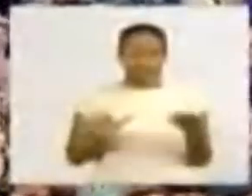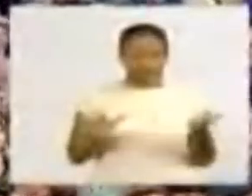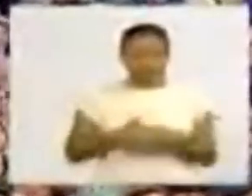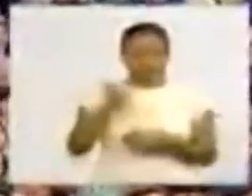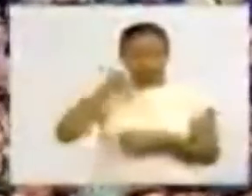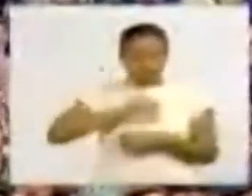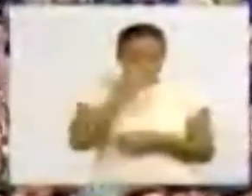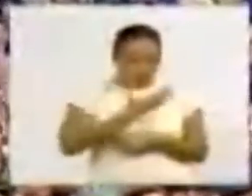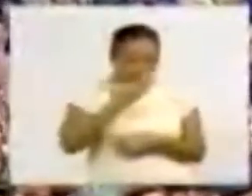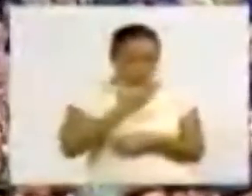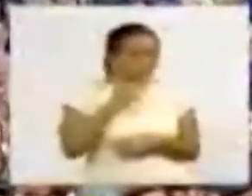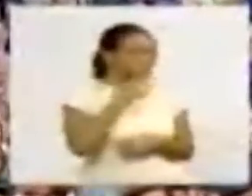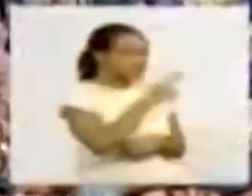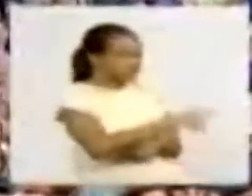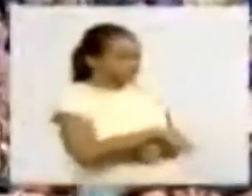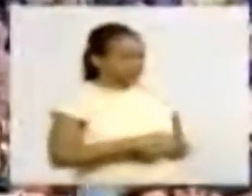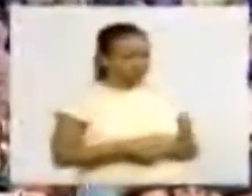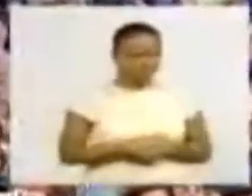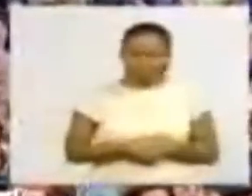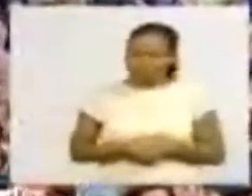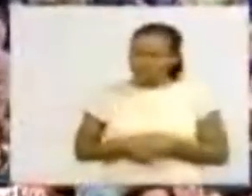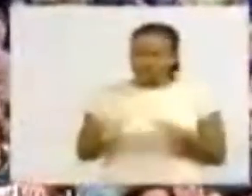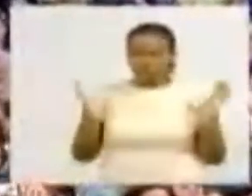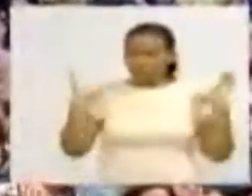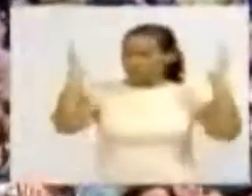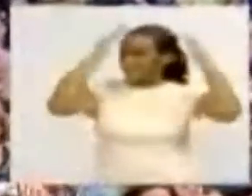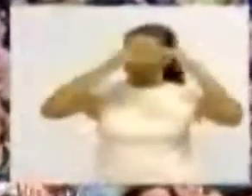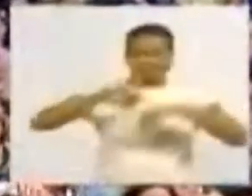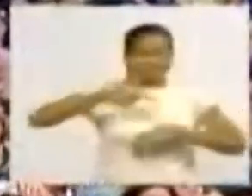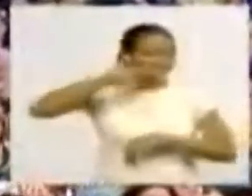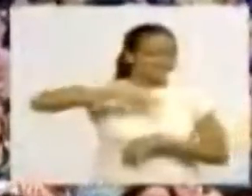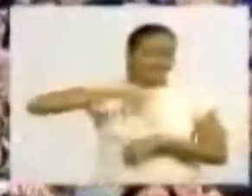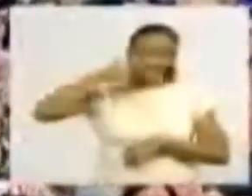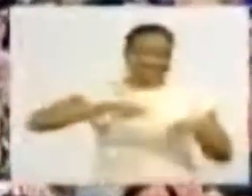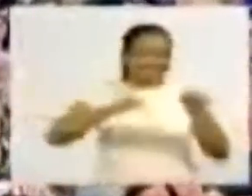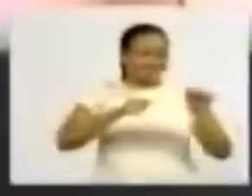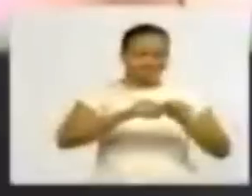Aí ela me disse assim: nem o Papa conseguiria fazer.